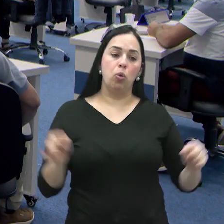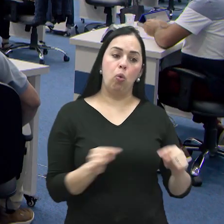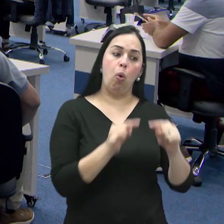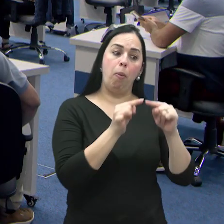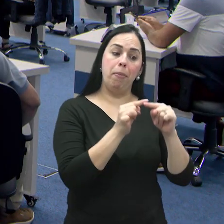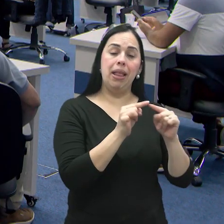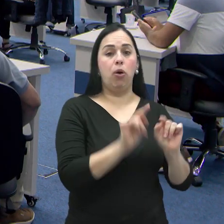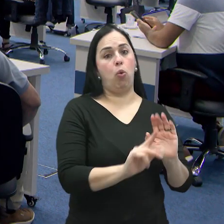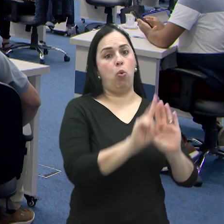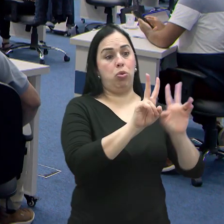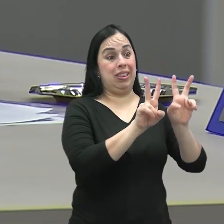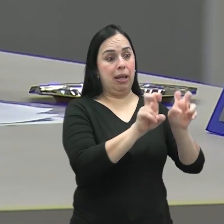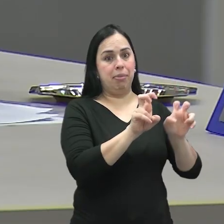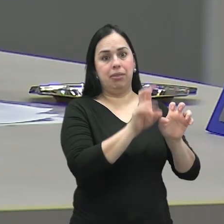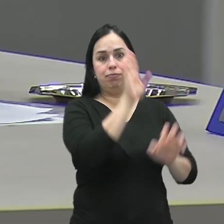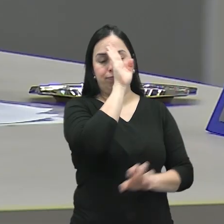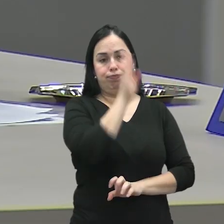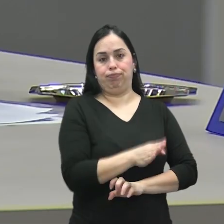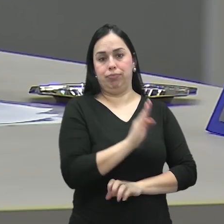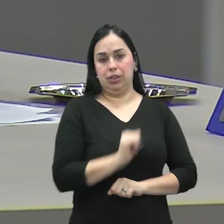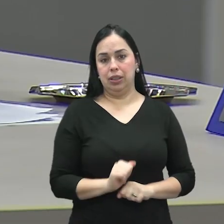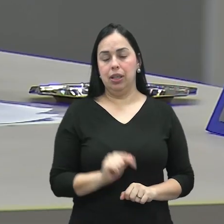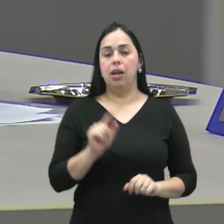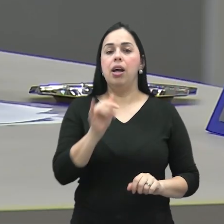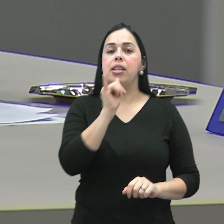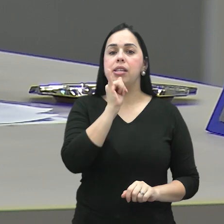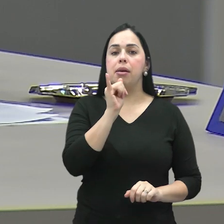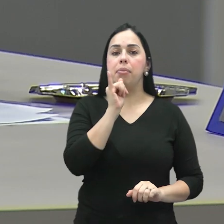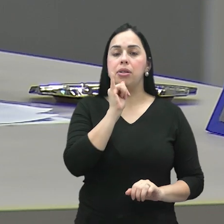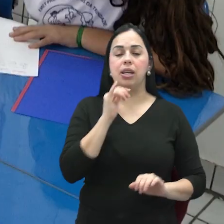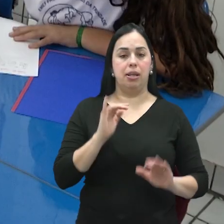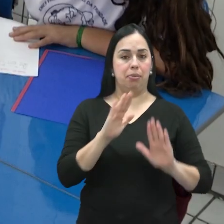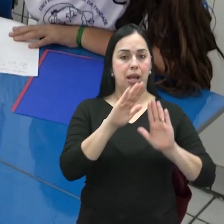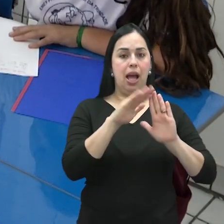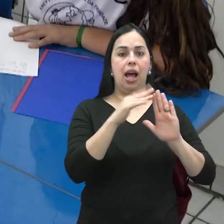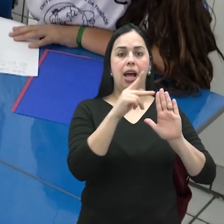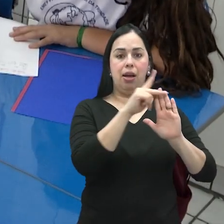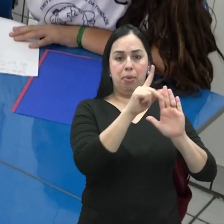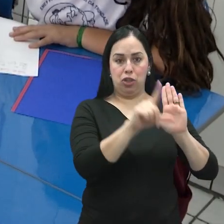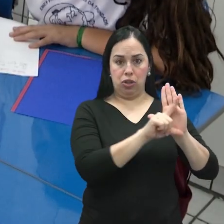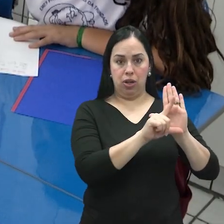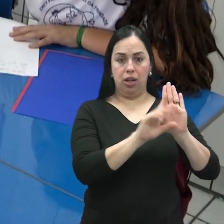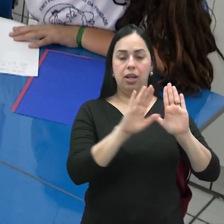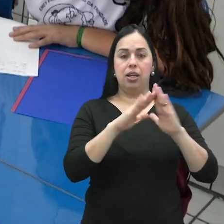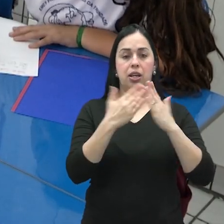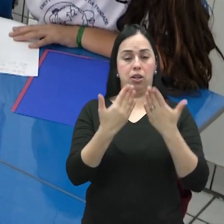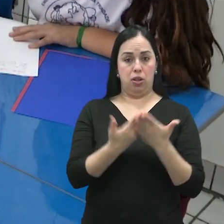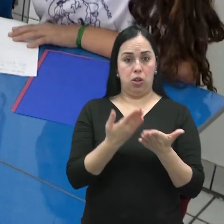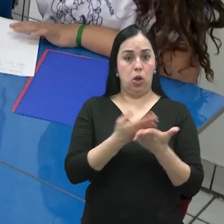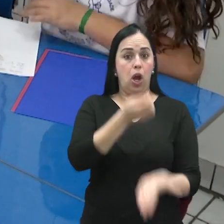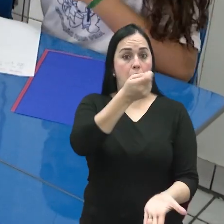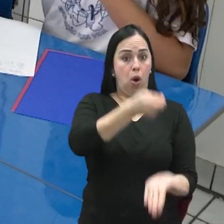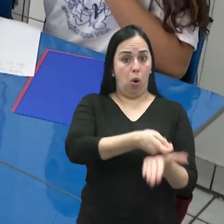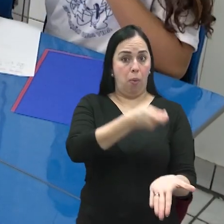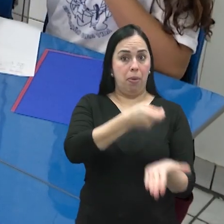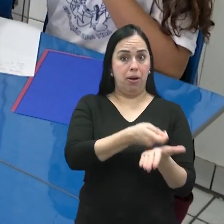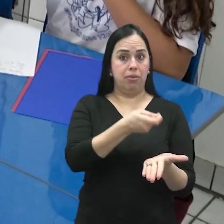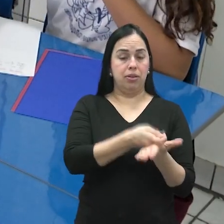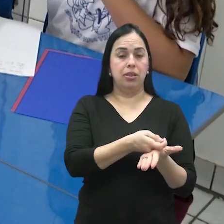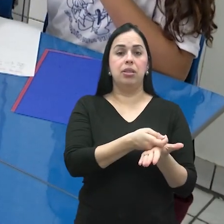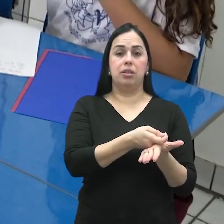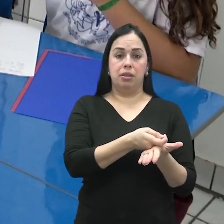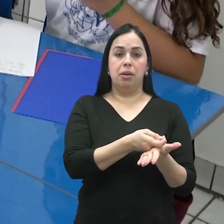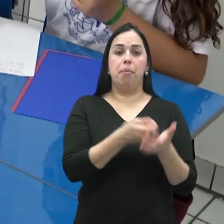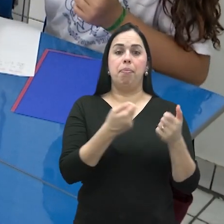direta com o assunto original. Um exemplo foi o projeto que obriga as instituições de educação públicas e privadas